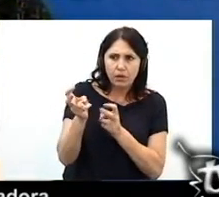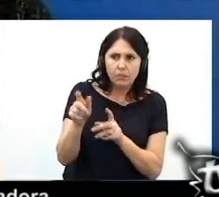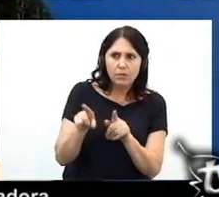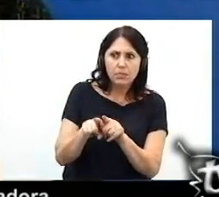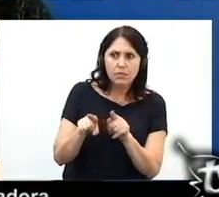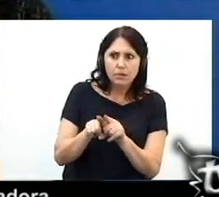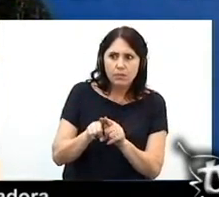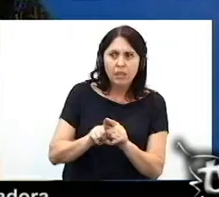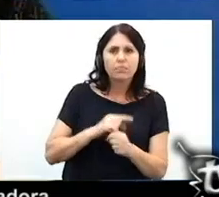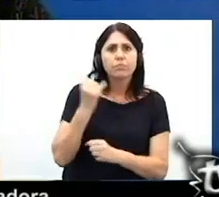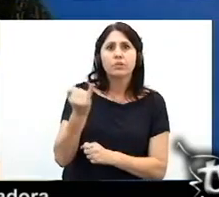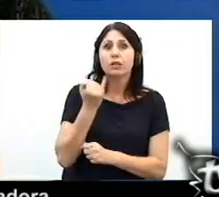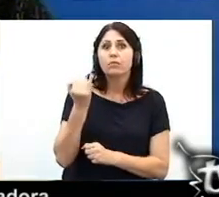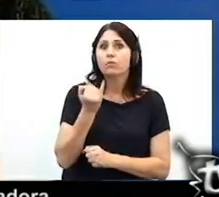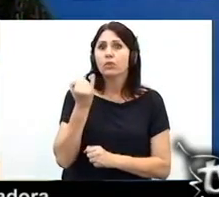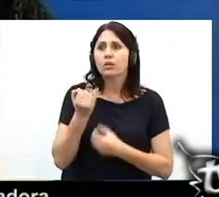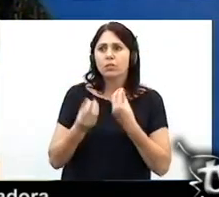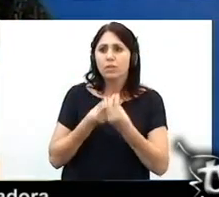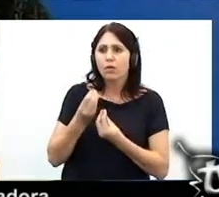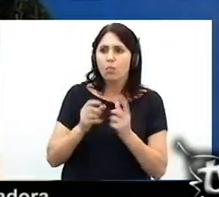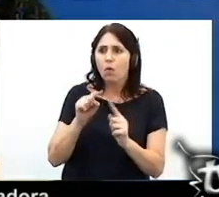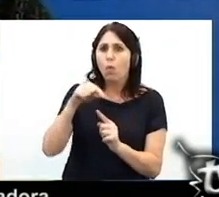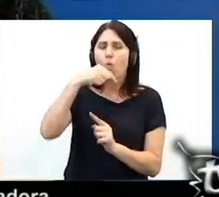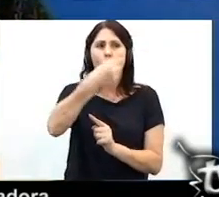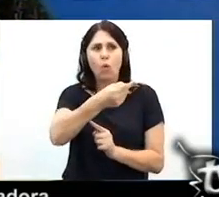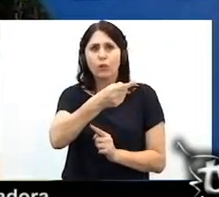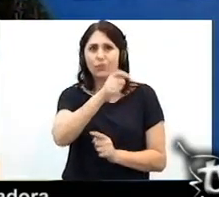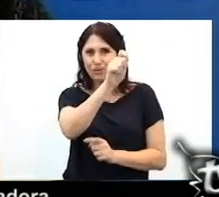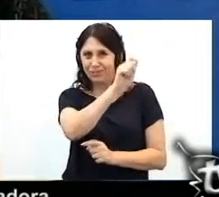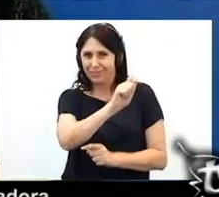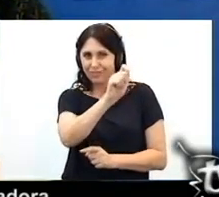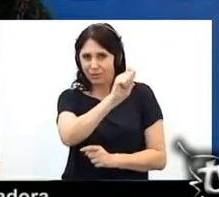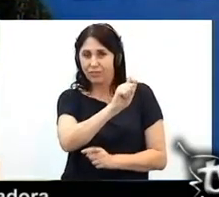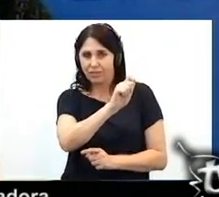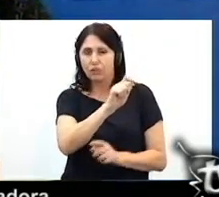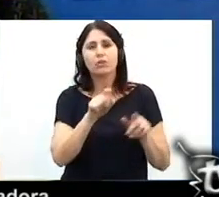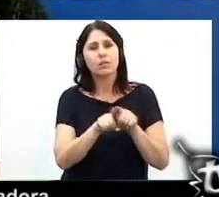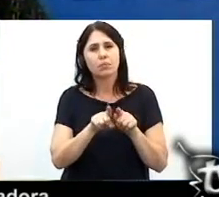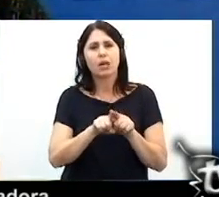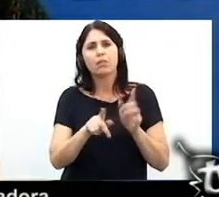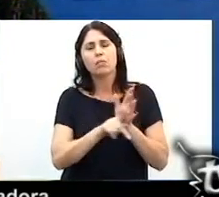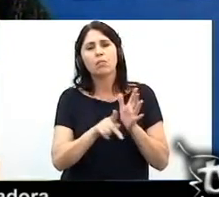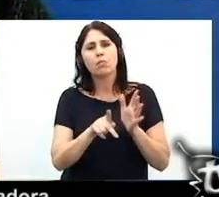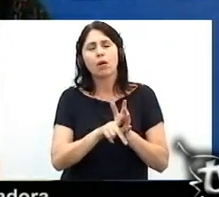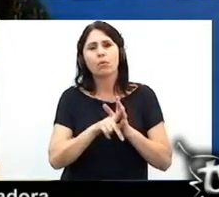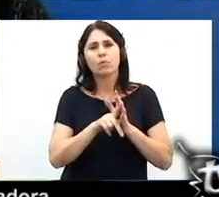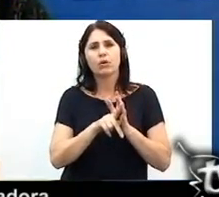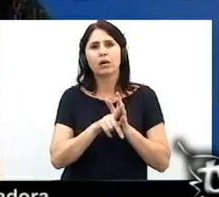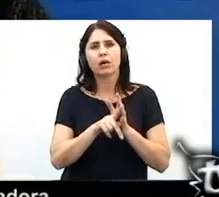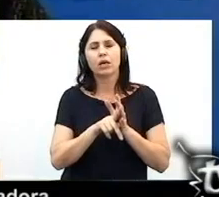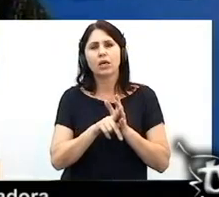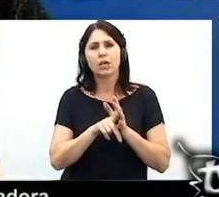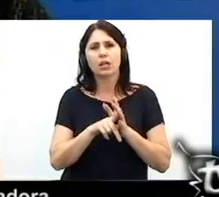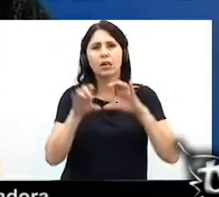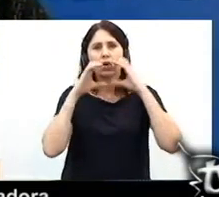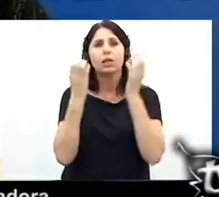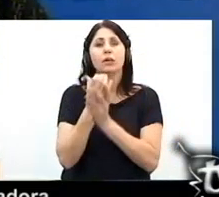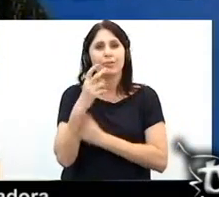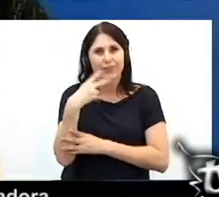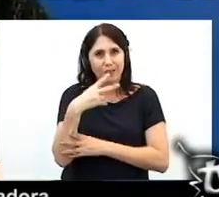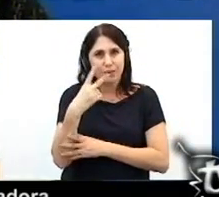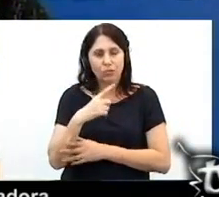juntando com a questão da educação, não é, professor? Com certeza. E nesse viés também a gente percebe